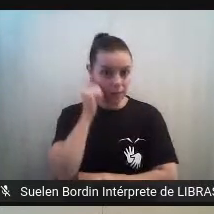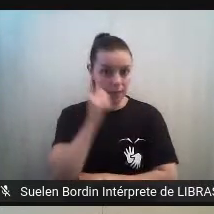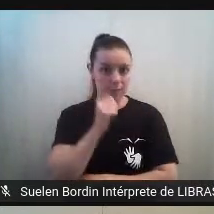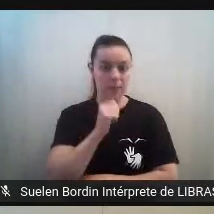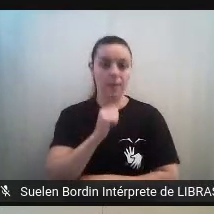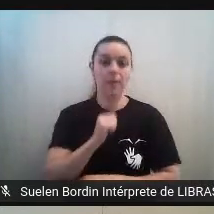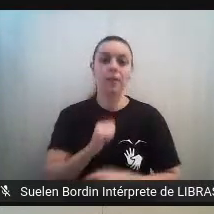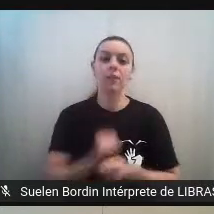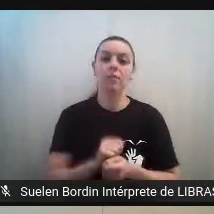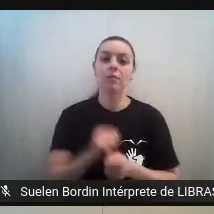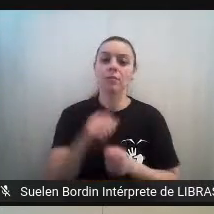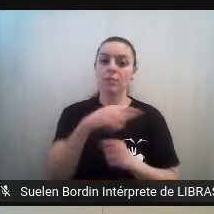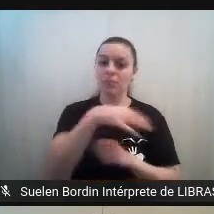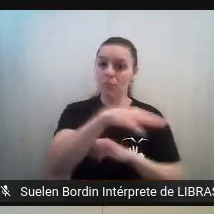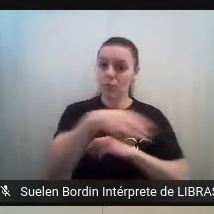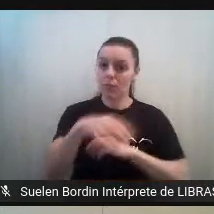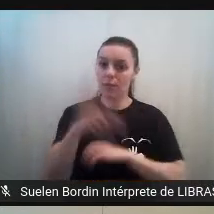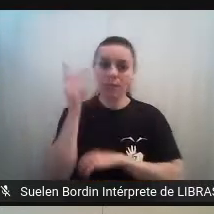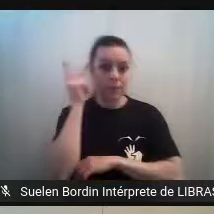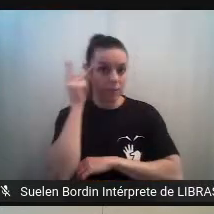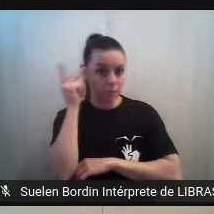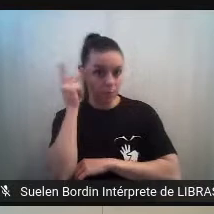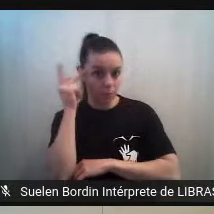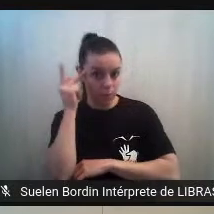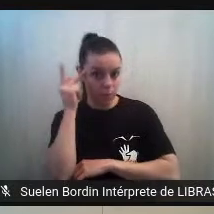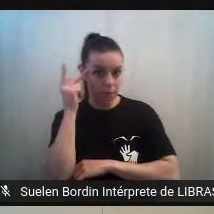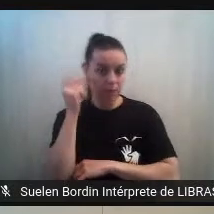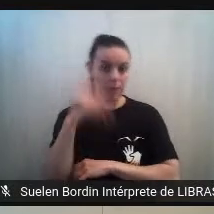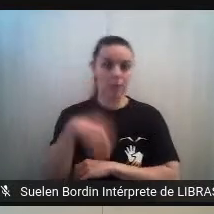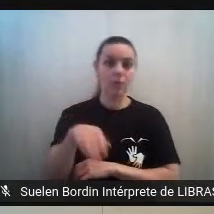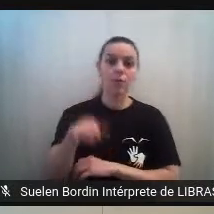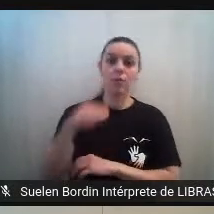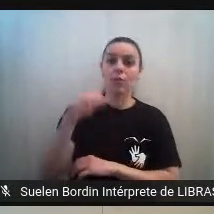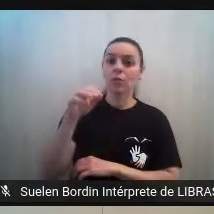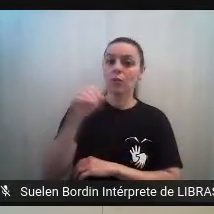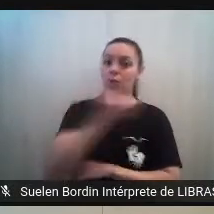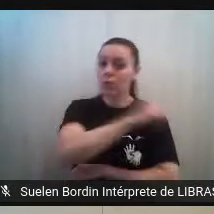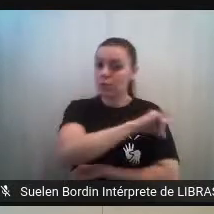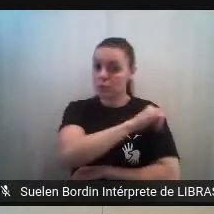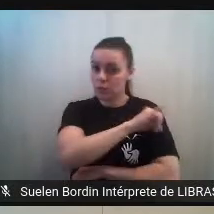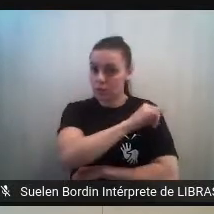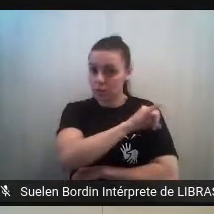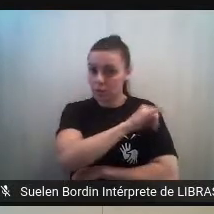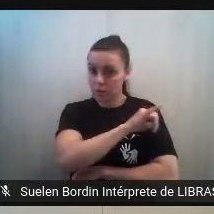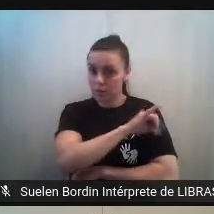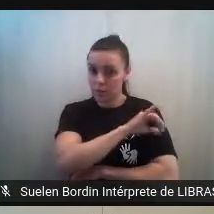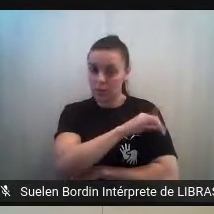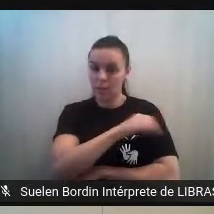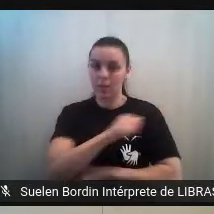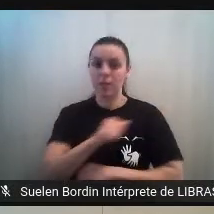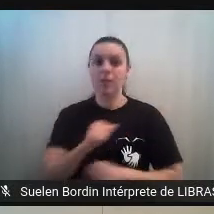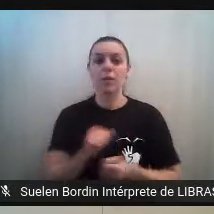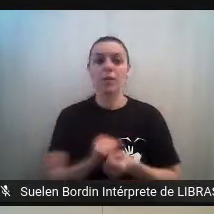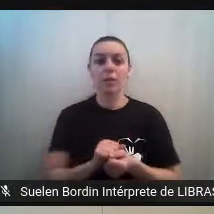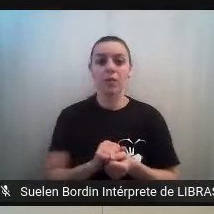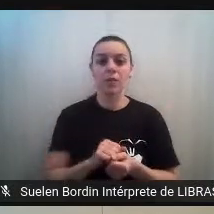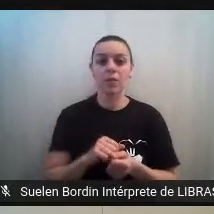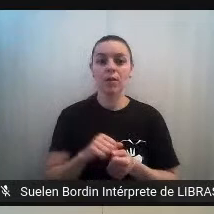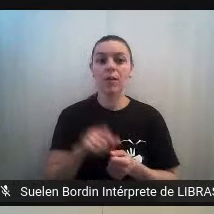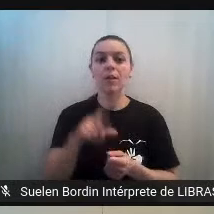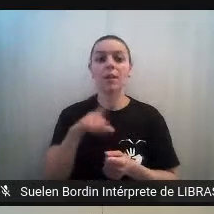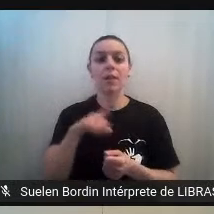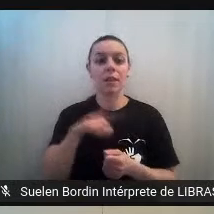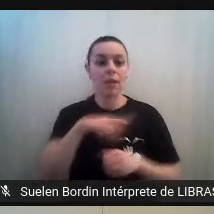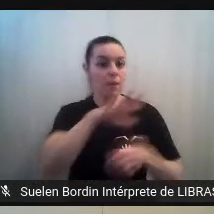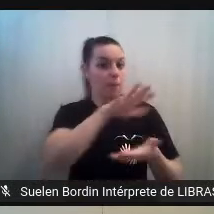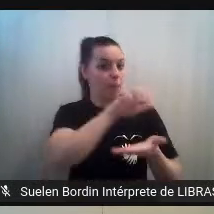regiões metropolitanas de São Paulo, Salvador e Rio de Janeiro. É um irregular e que estejam